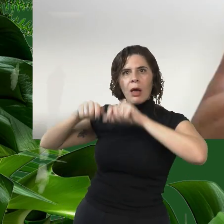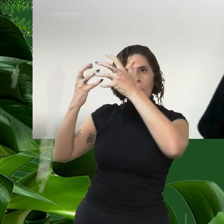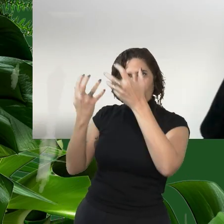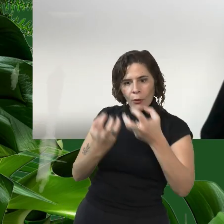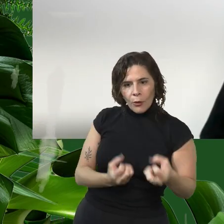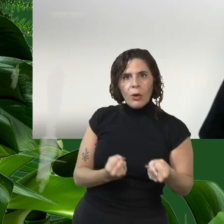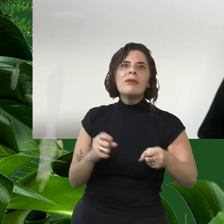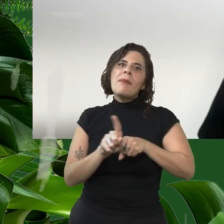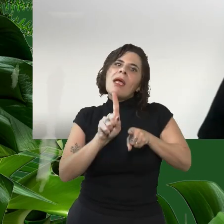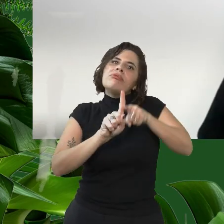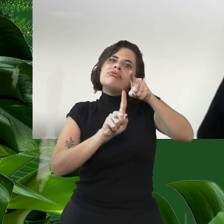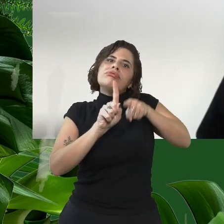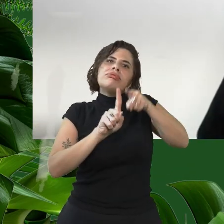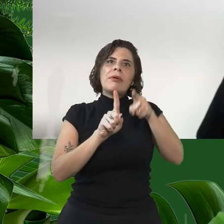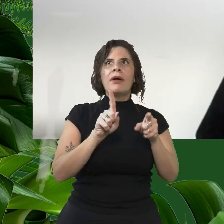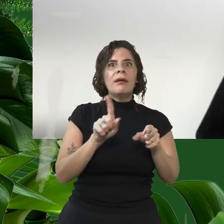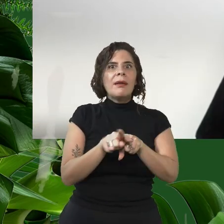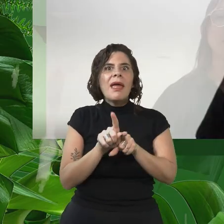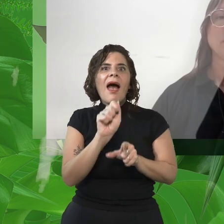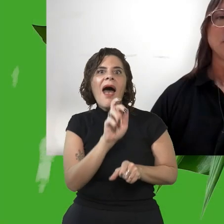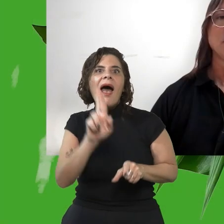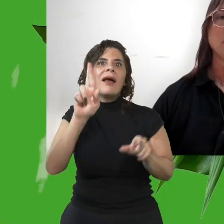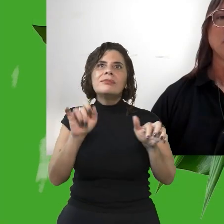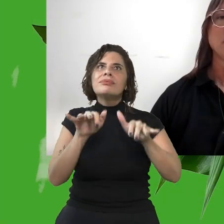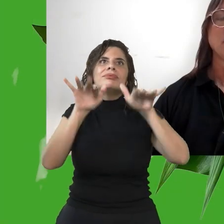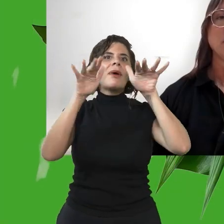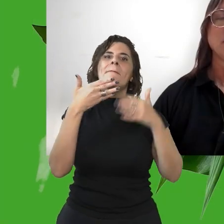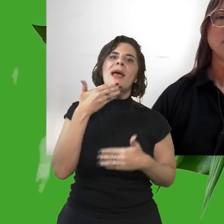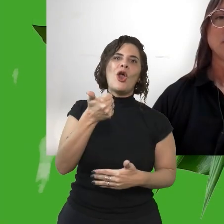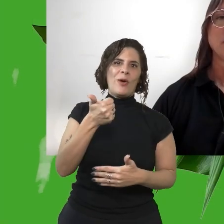também uma temperatura mais adequada.